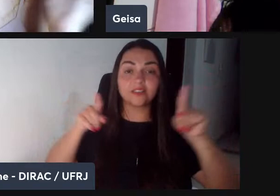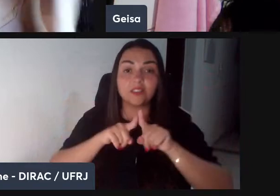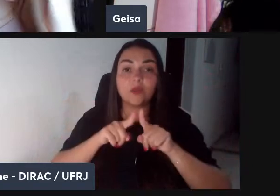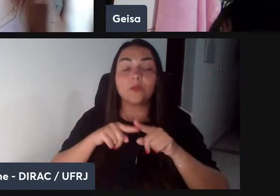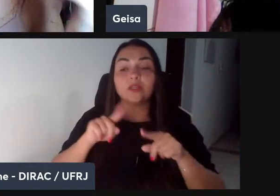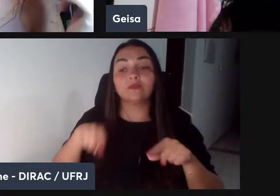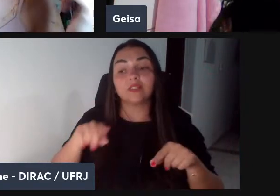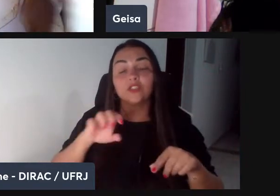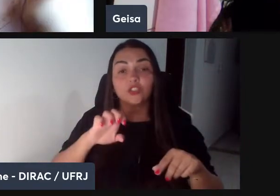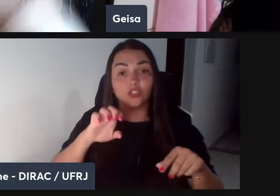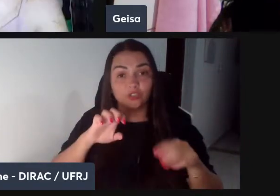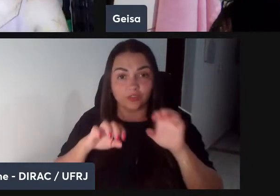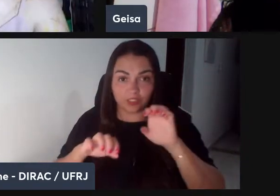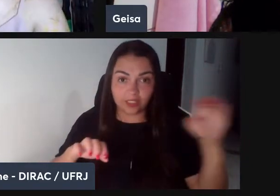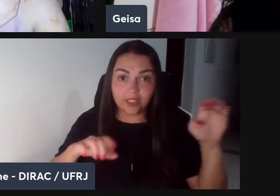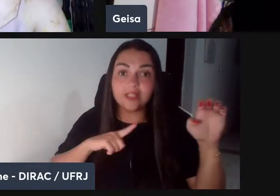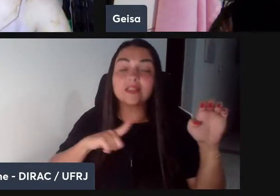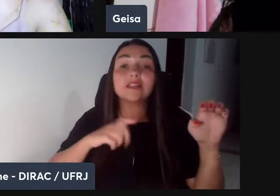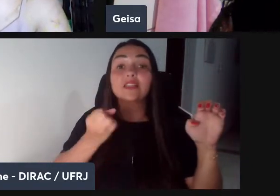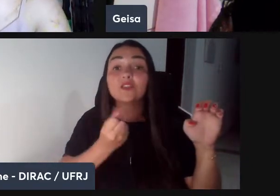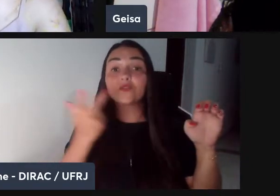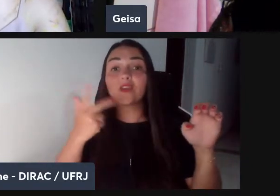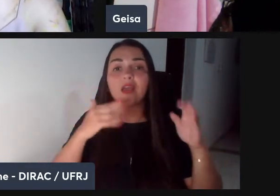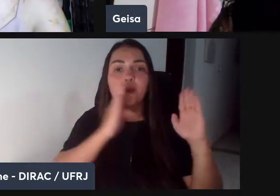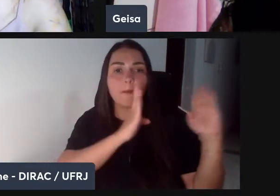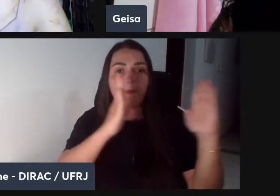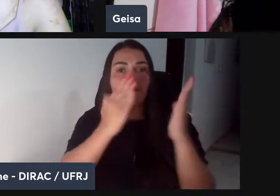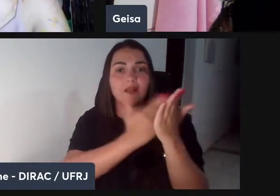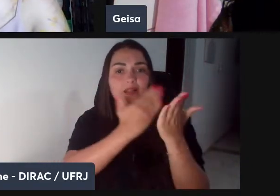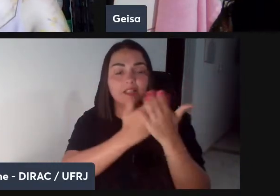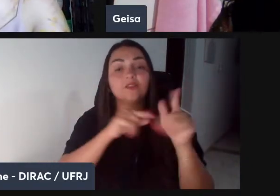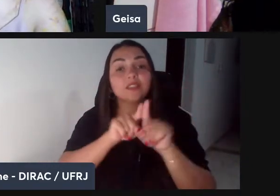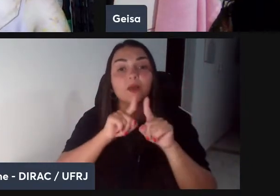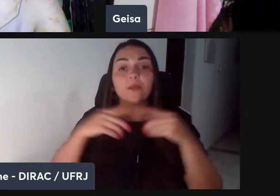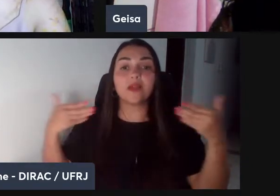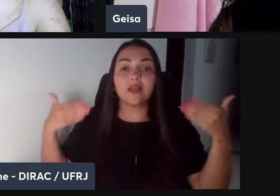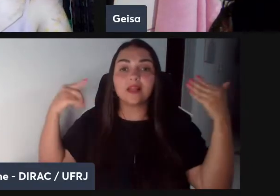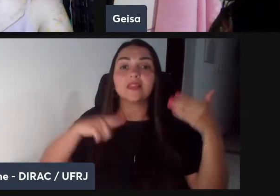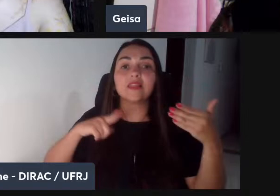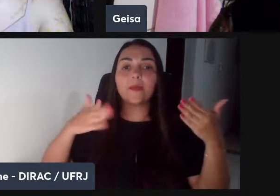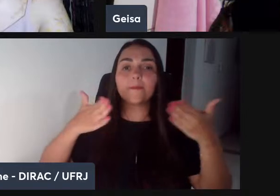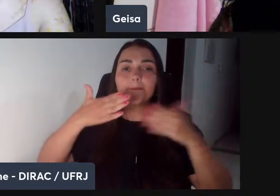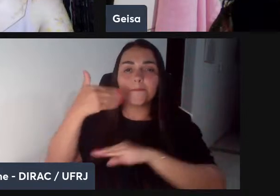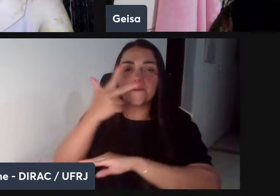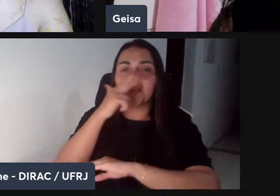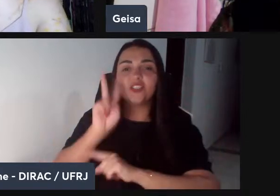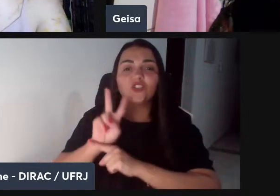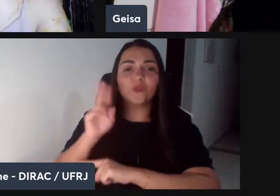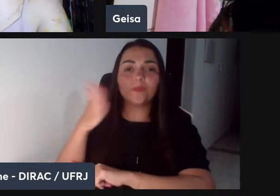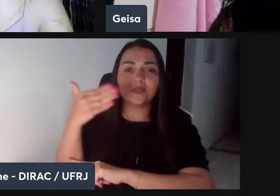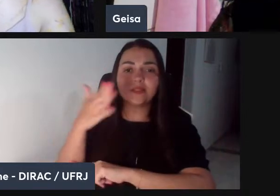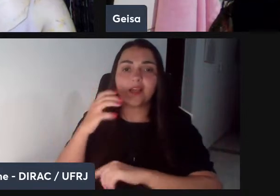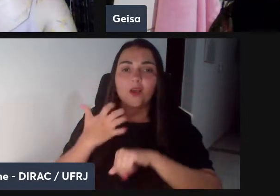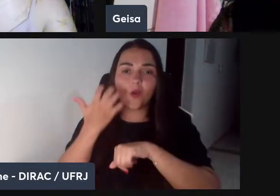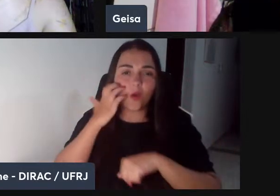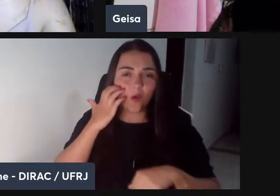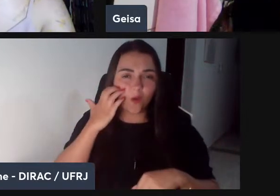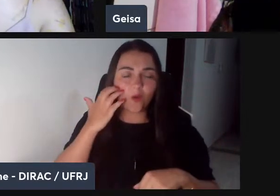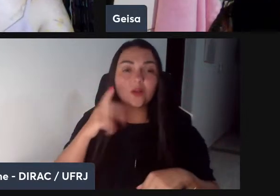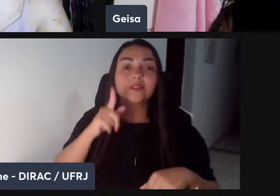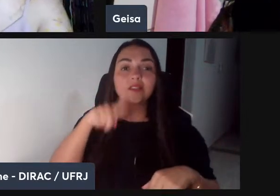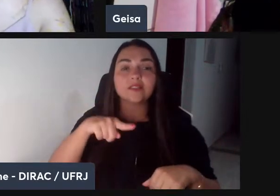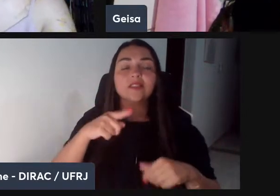duas estantes cheias de livros, e atrás de mim também tem tipo uma bandeira rosa com um desenho de uma